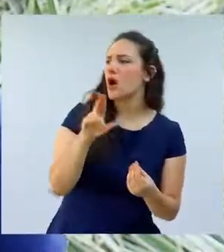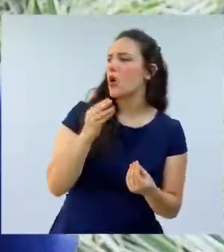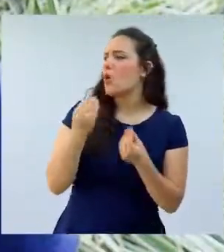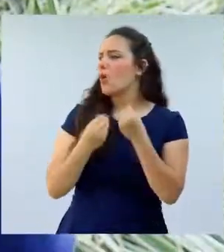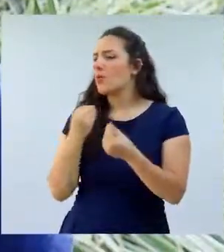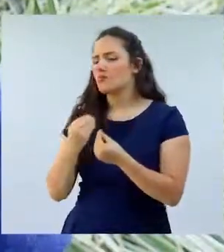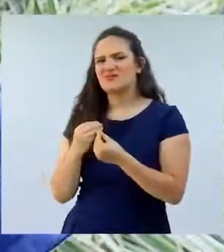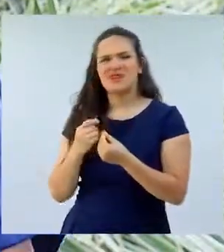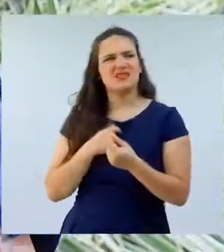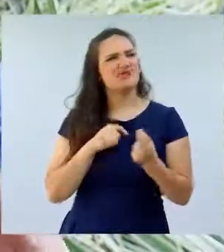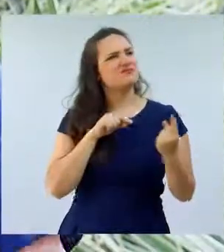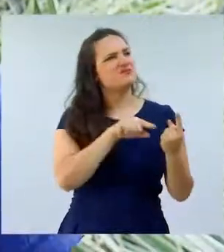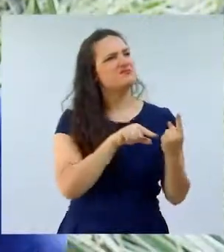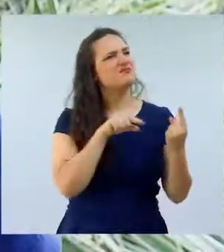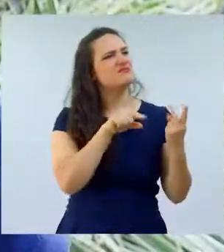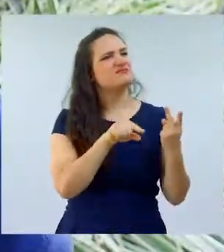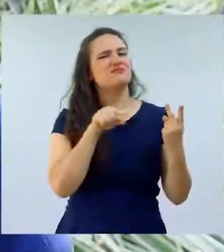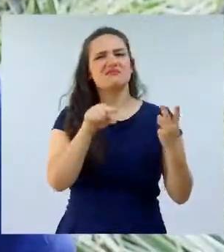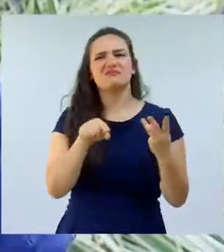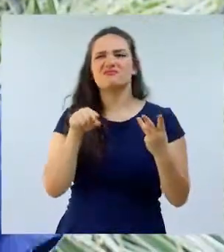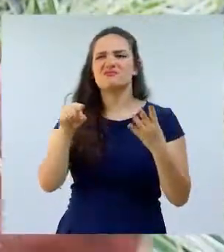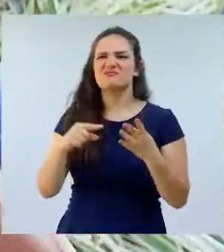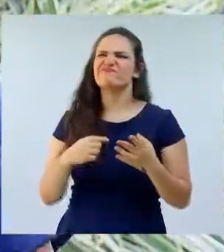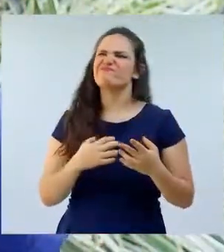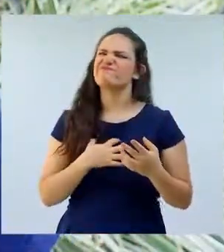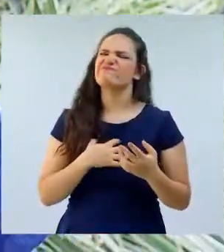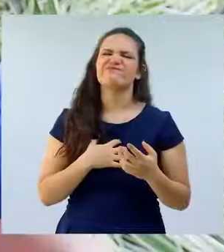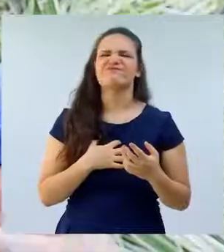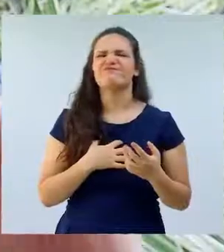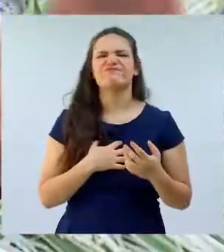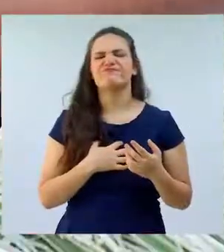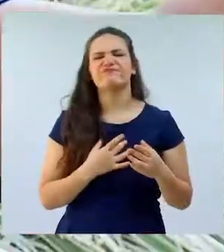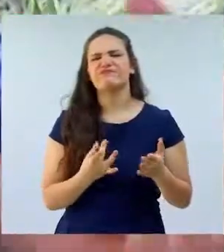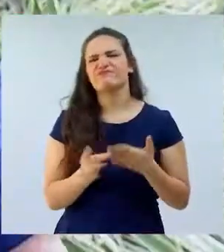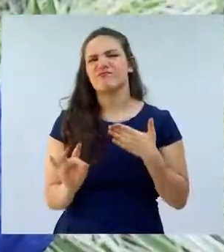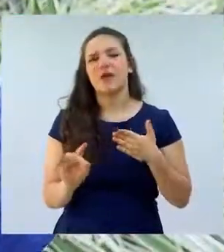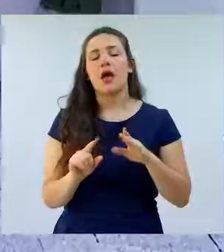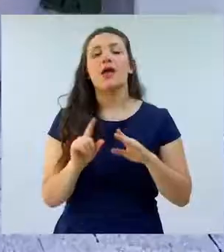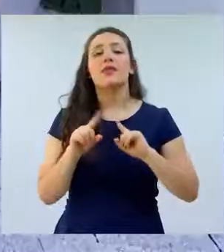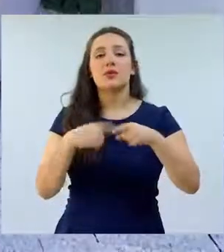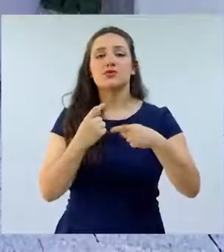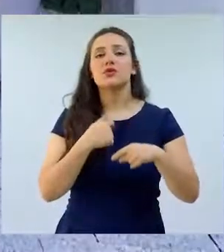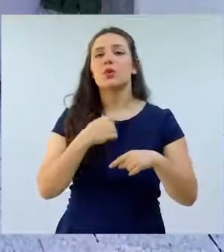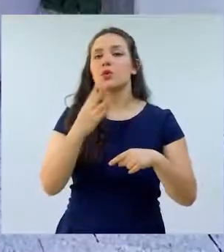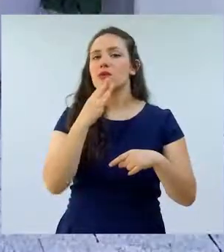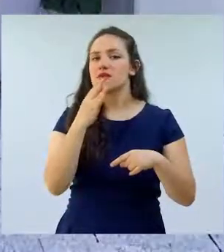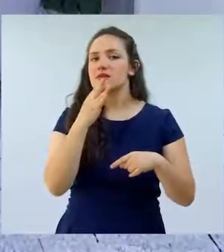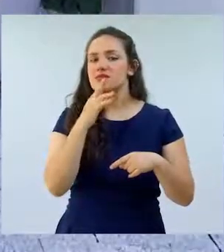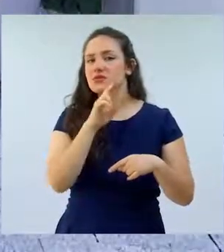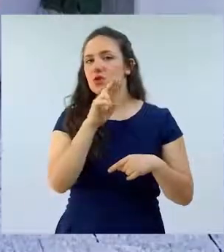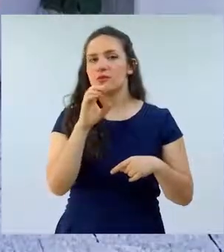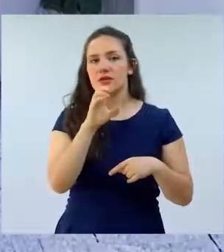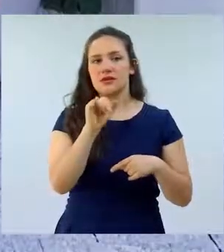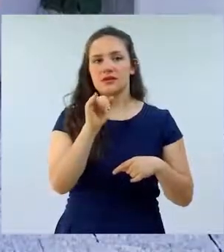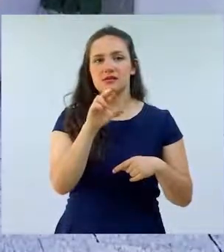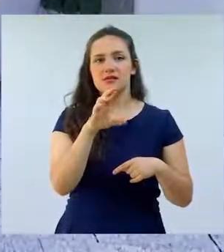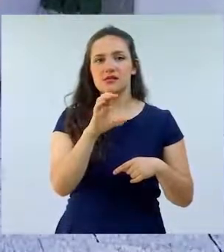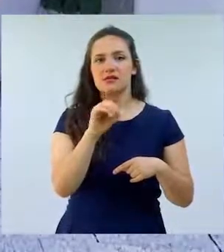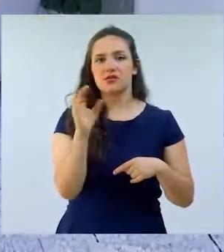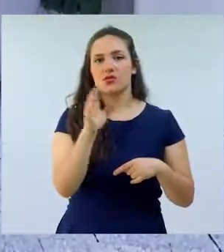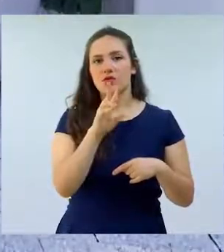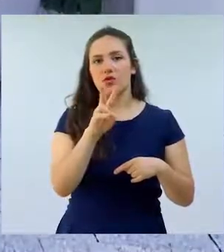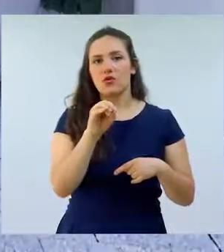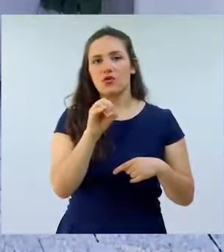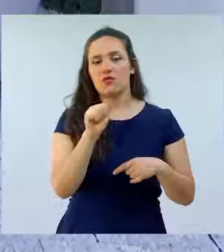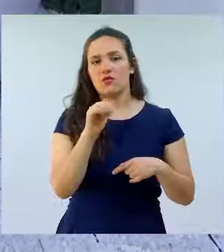cores. E eu não fiquei muito satisfeito com o que eu estava aprendendo, aí fui conhecer o Circo Voador. Aí fui de novo para o teatro,